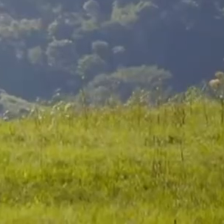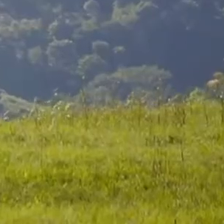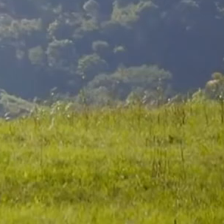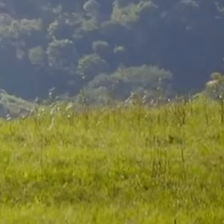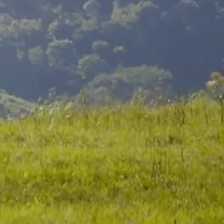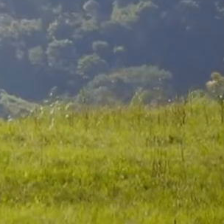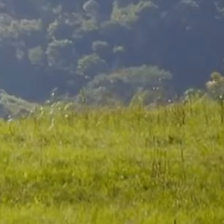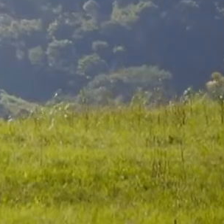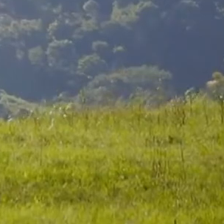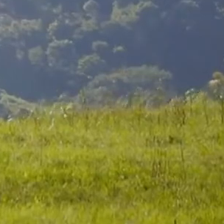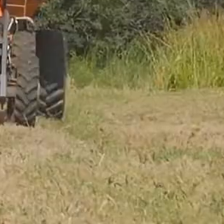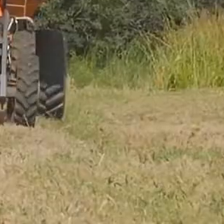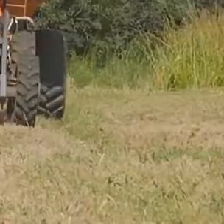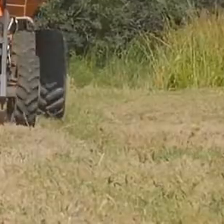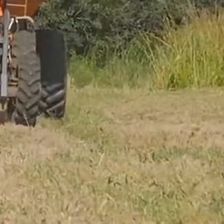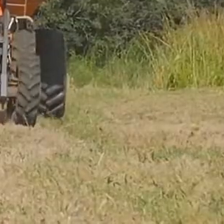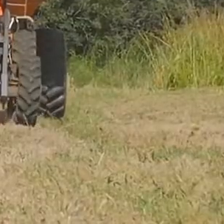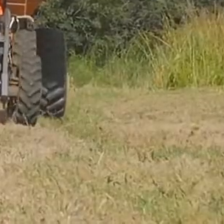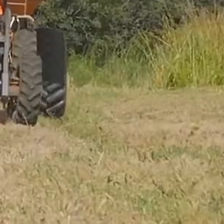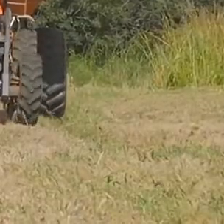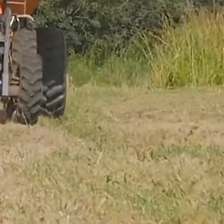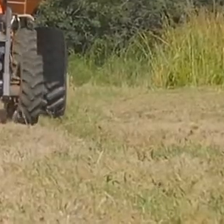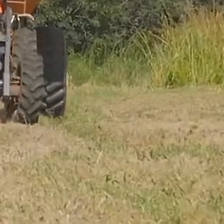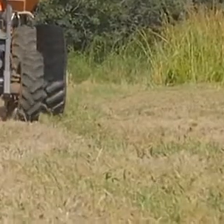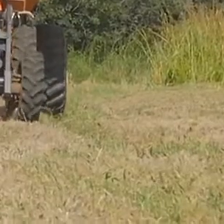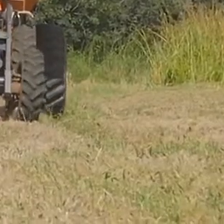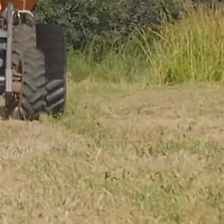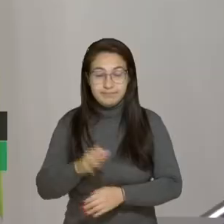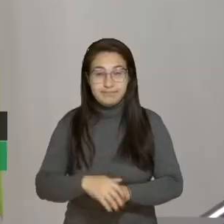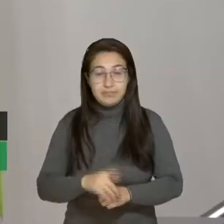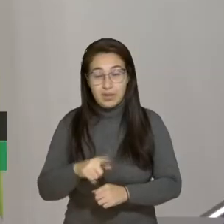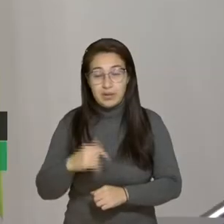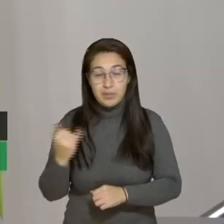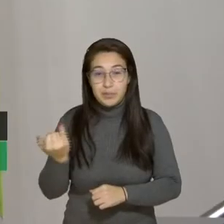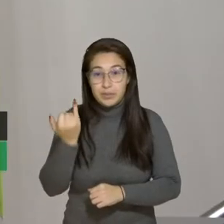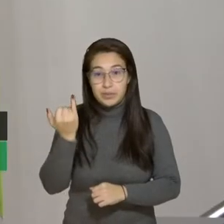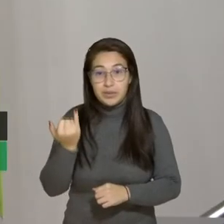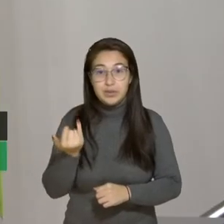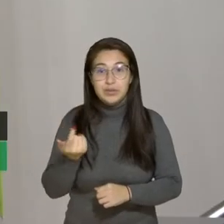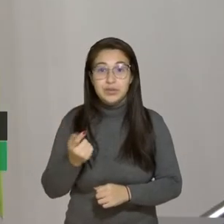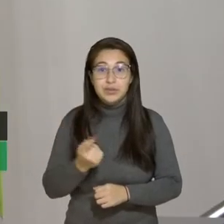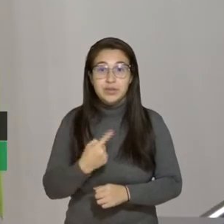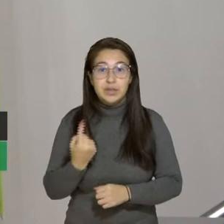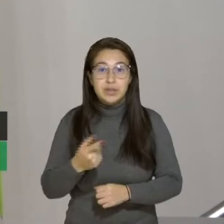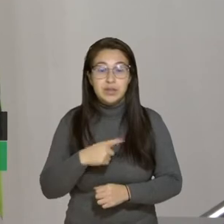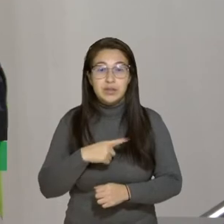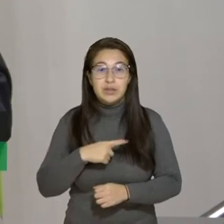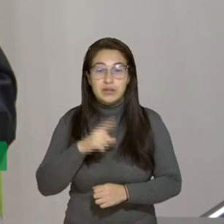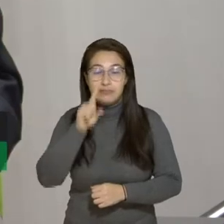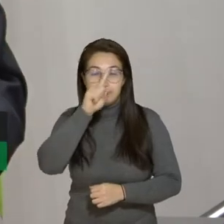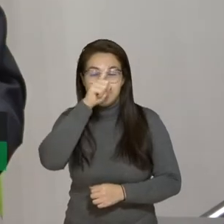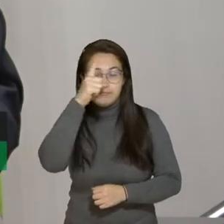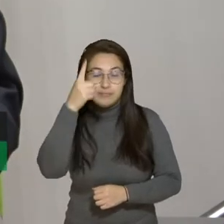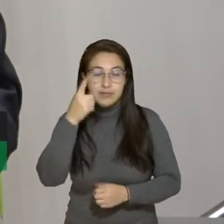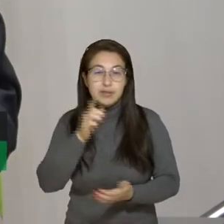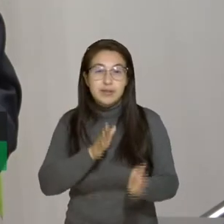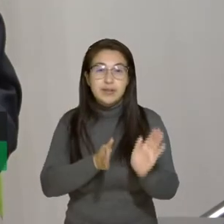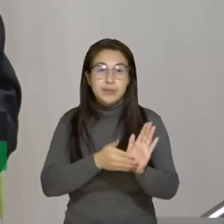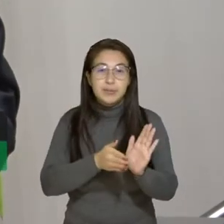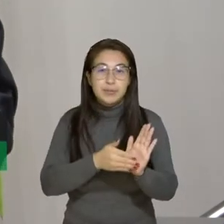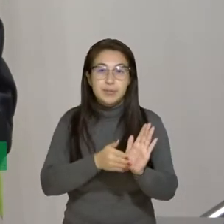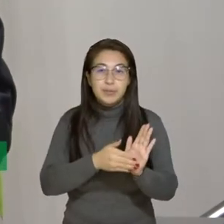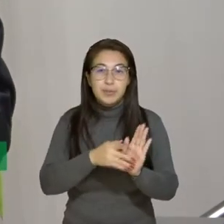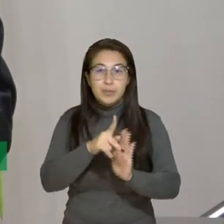o programa agora também permite aos agricultores pedir empréstimo a juros Zero ao badesc nós tivemos a iniciativa de propor uh o